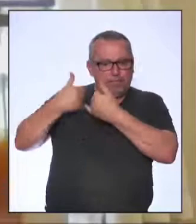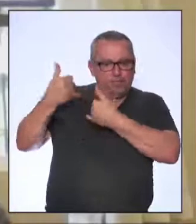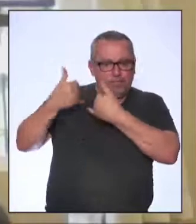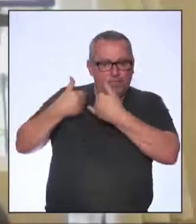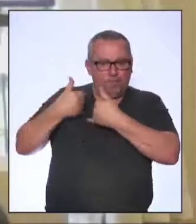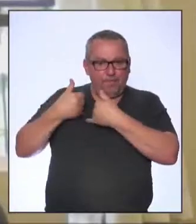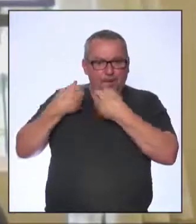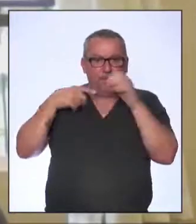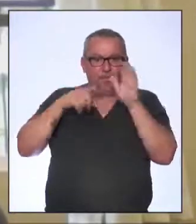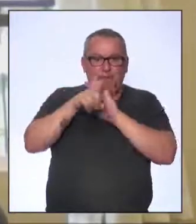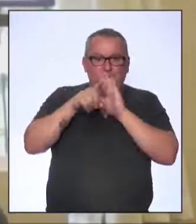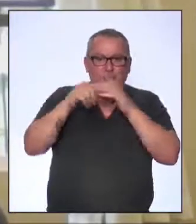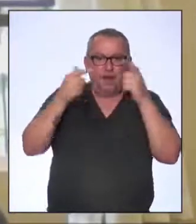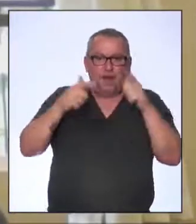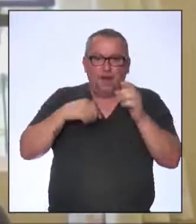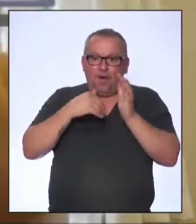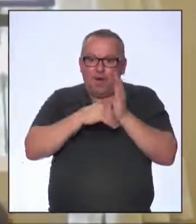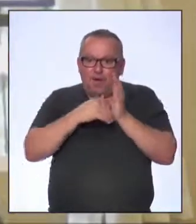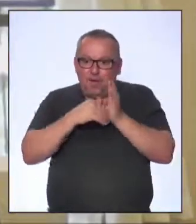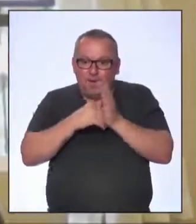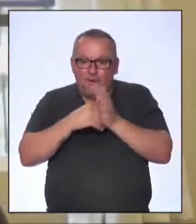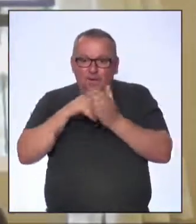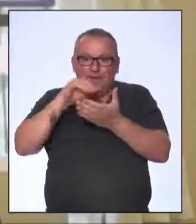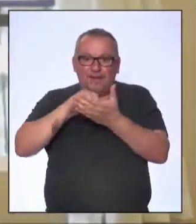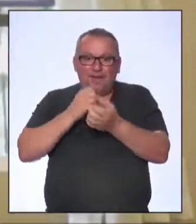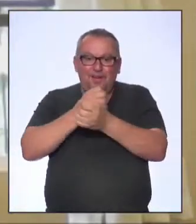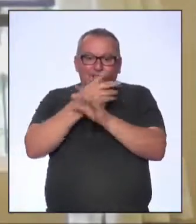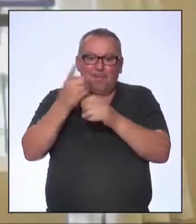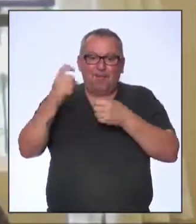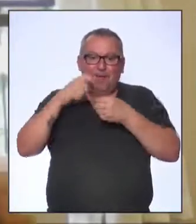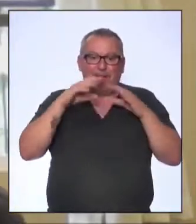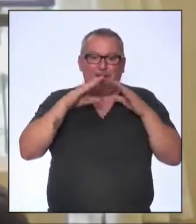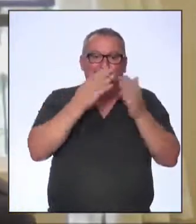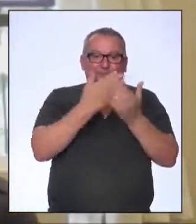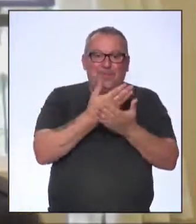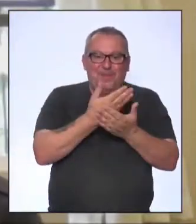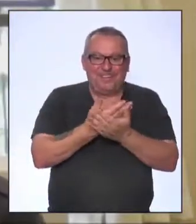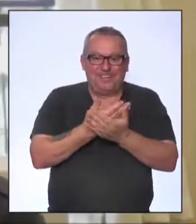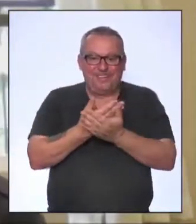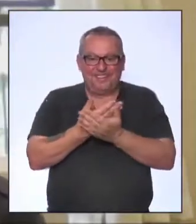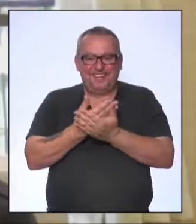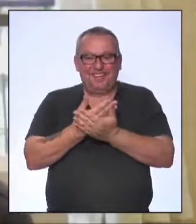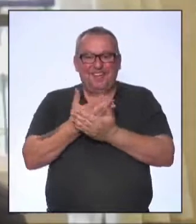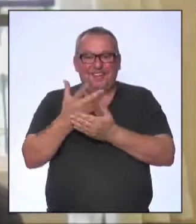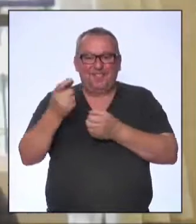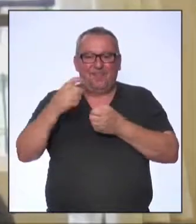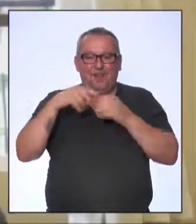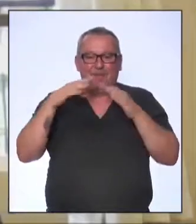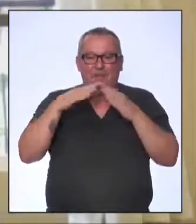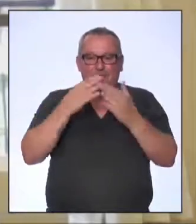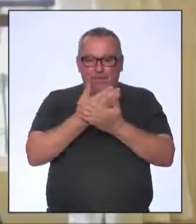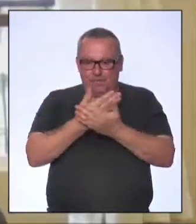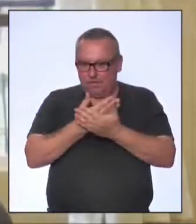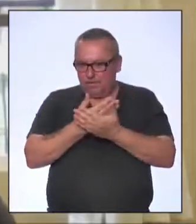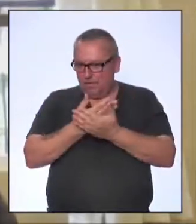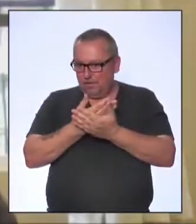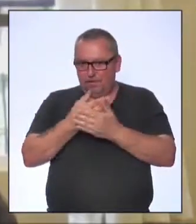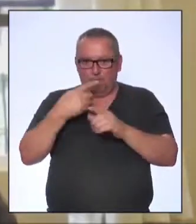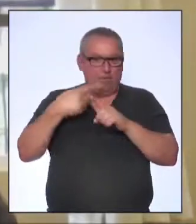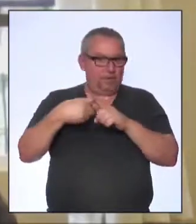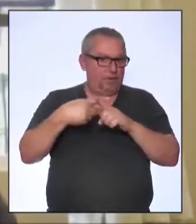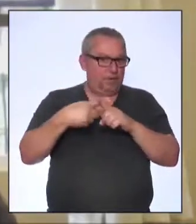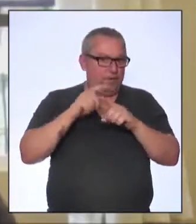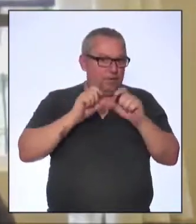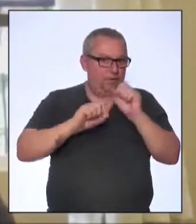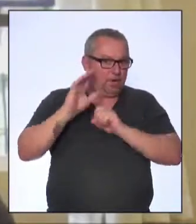onde está o código para colocar no centro de mídias para voltar para a escola. Eles estão pedindo isso, essas voltas, né? Porque, assim,